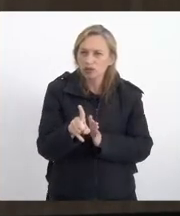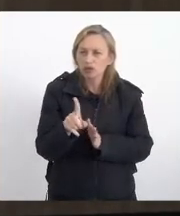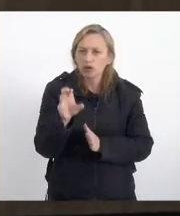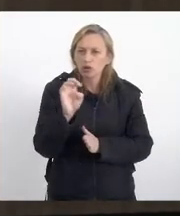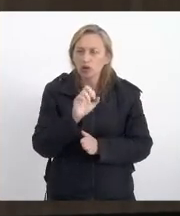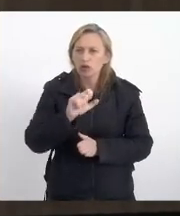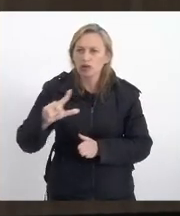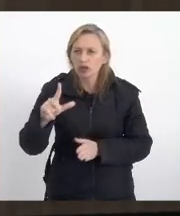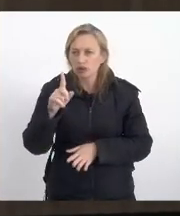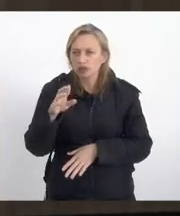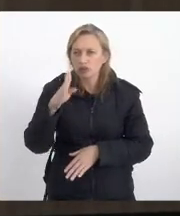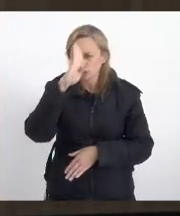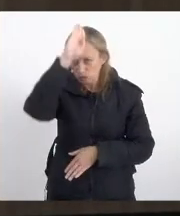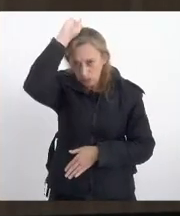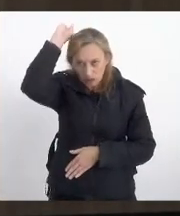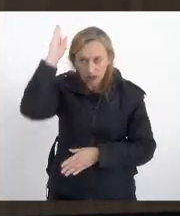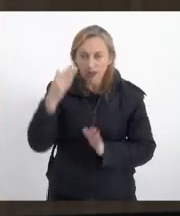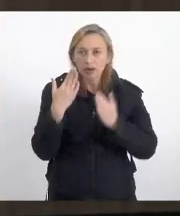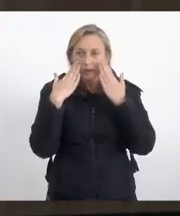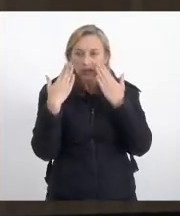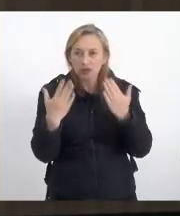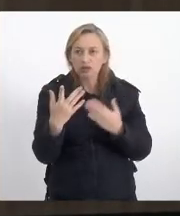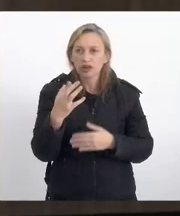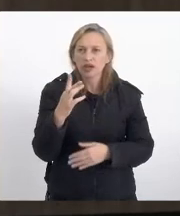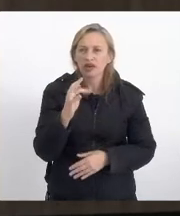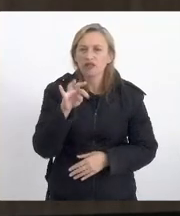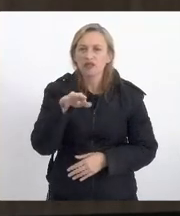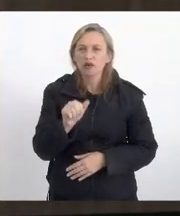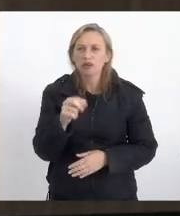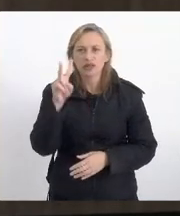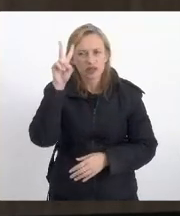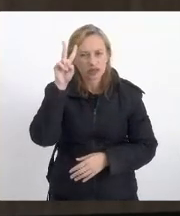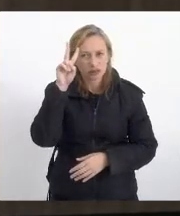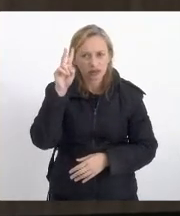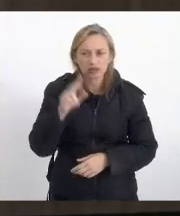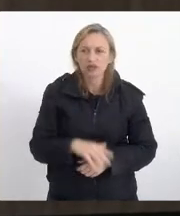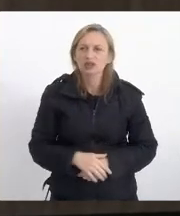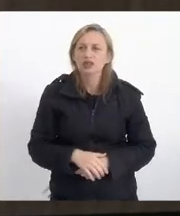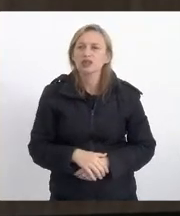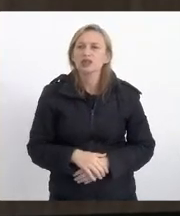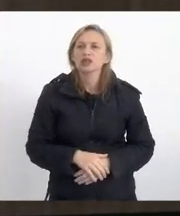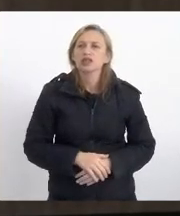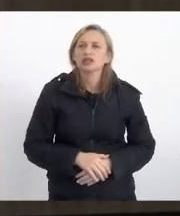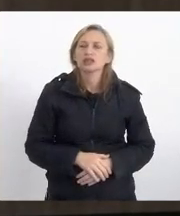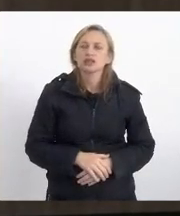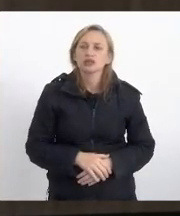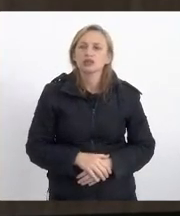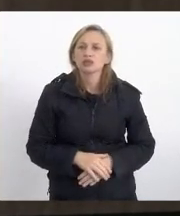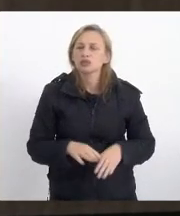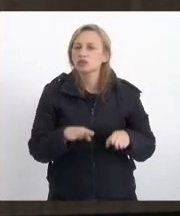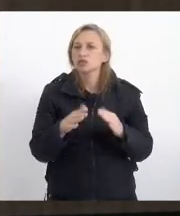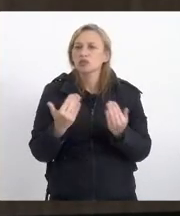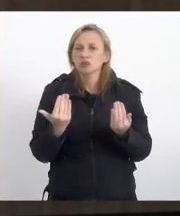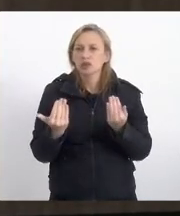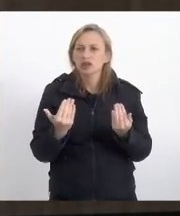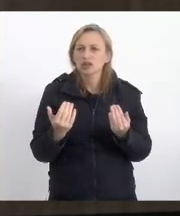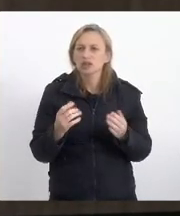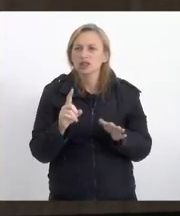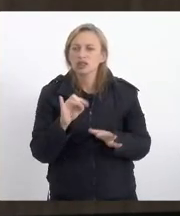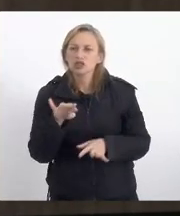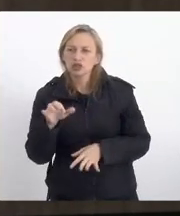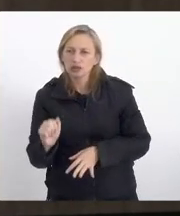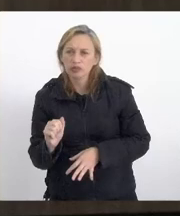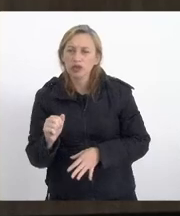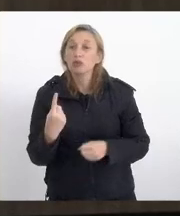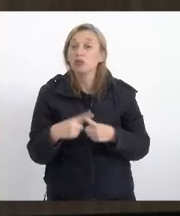coronel do Bombeiro, que apresentou a reforma na segunda-feira. Mesmo com a grama igual para todos, não haverá equiparação nem isonomia, paridade e